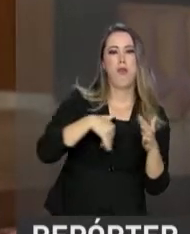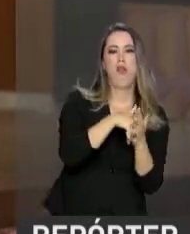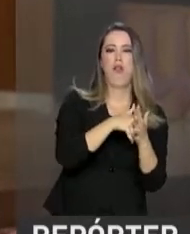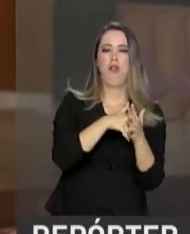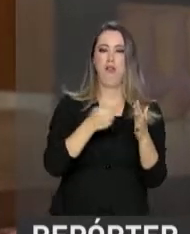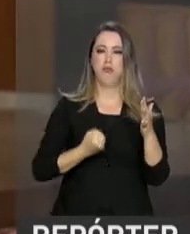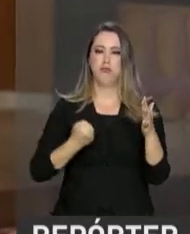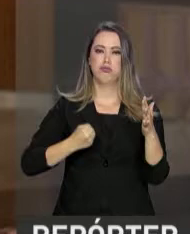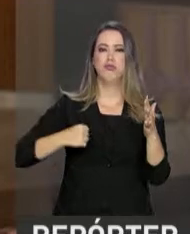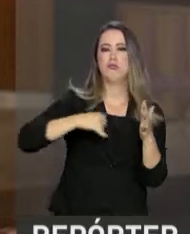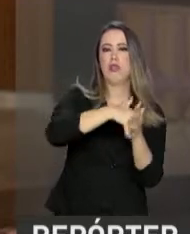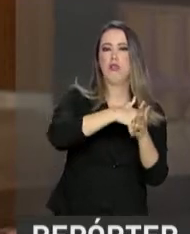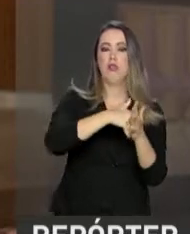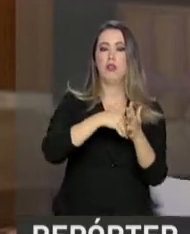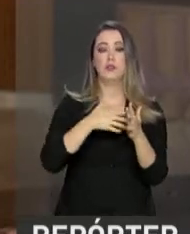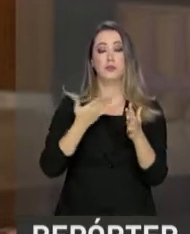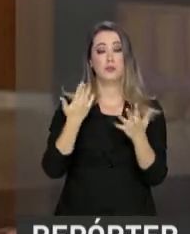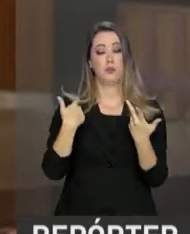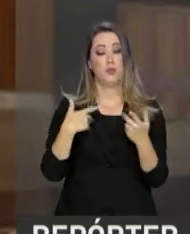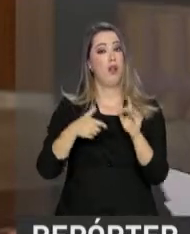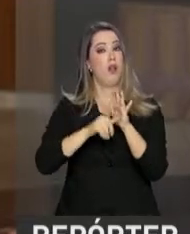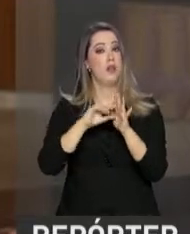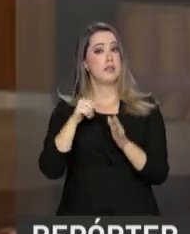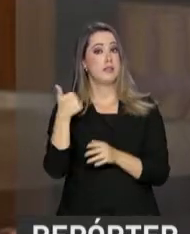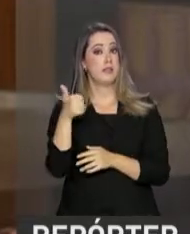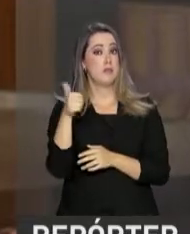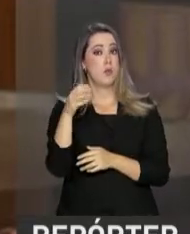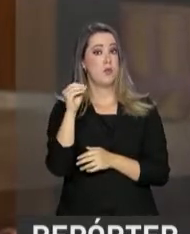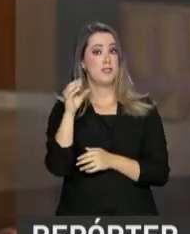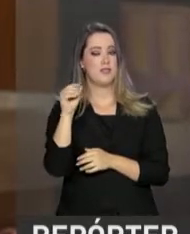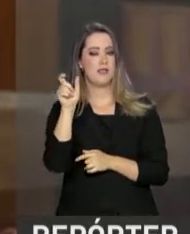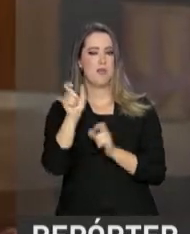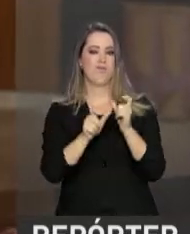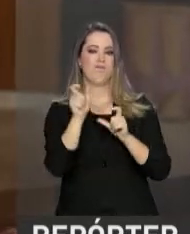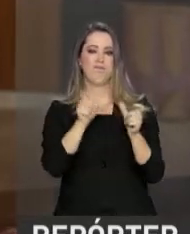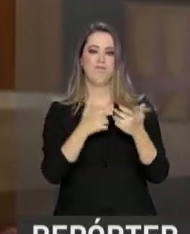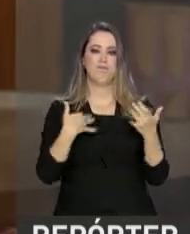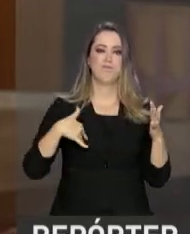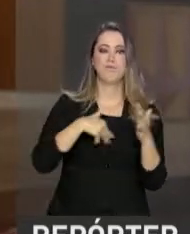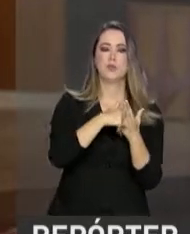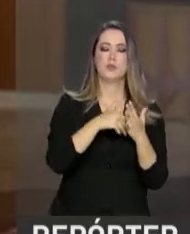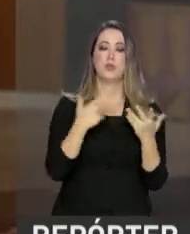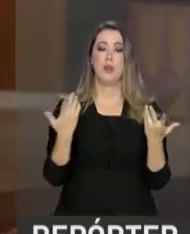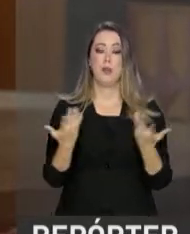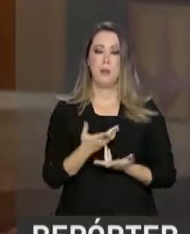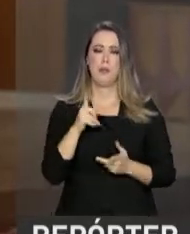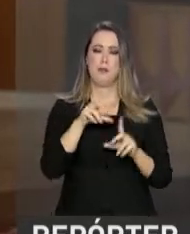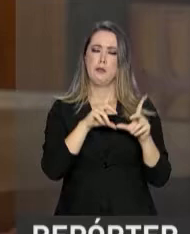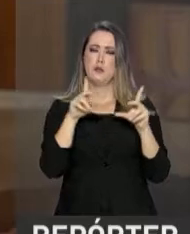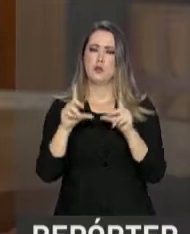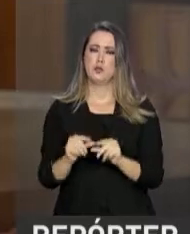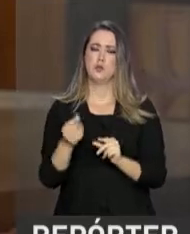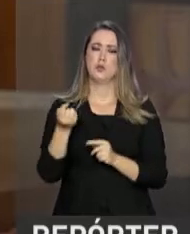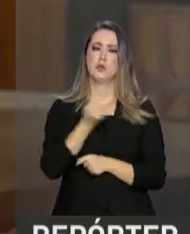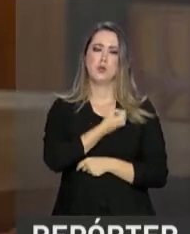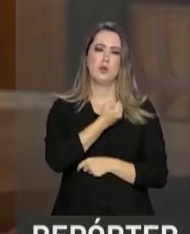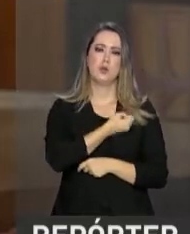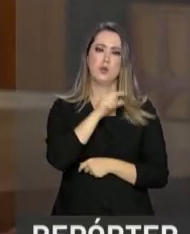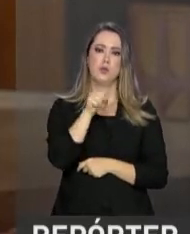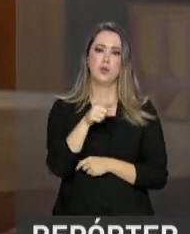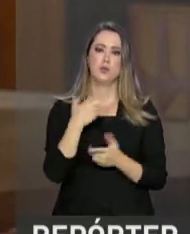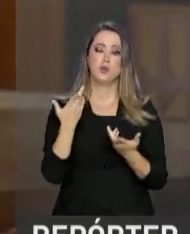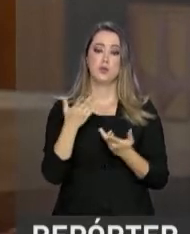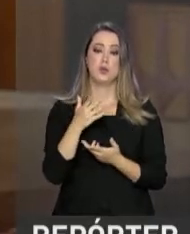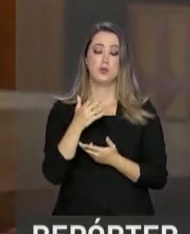1.100 registrados no mesmo feriado do ano passado e essa queda nesses indicadores nesse indicador